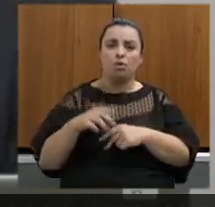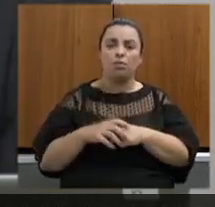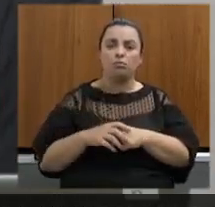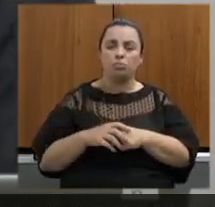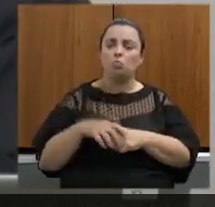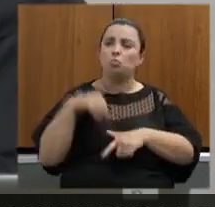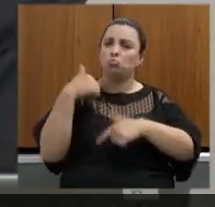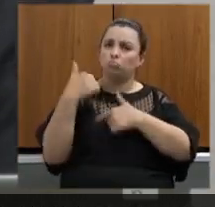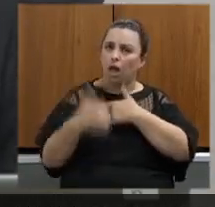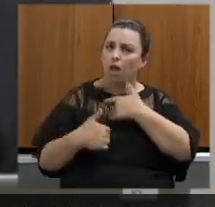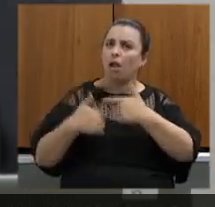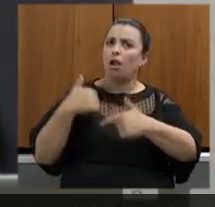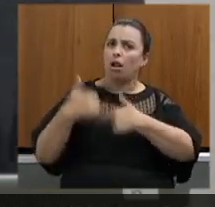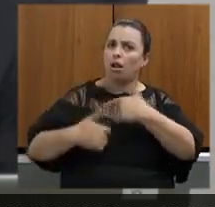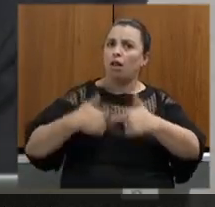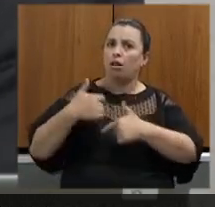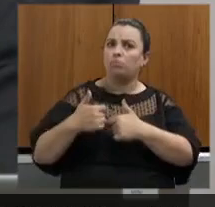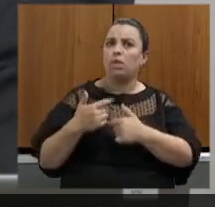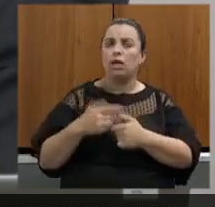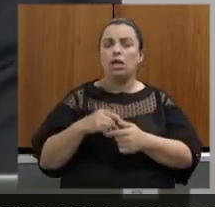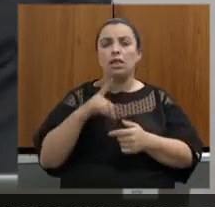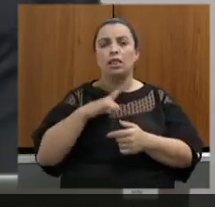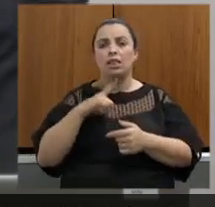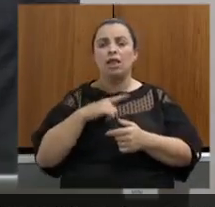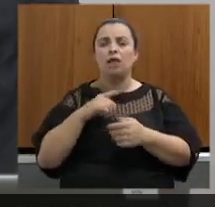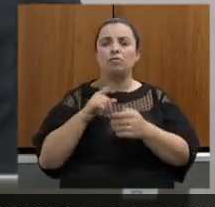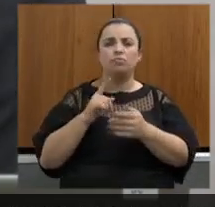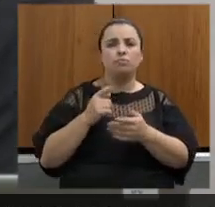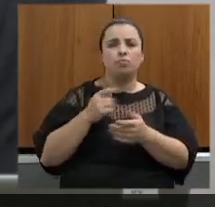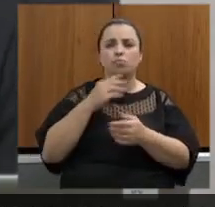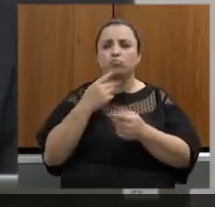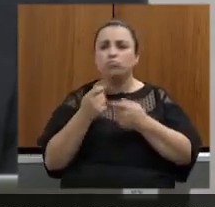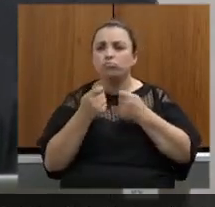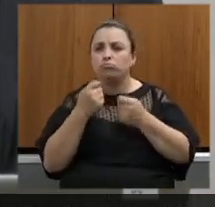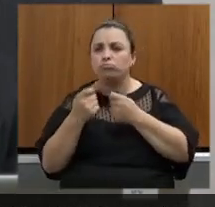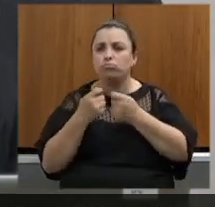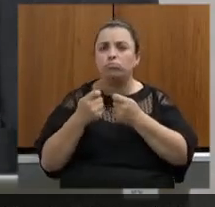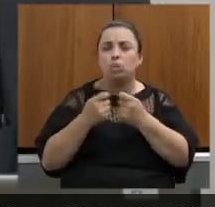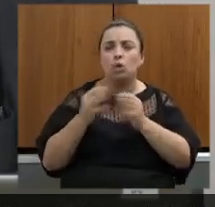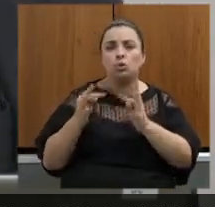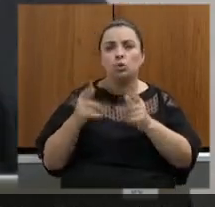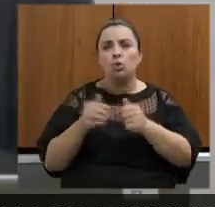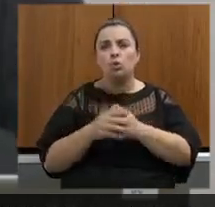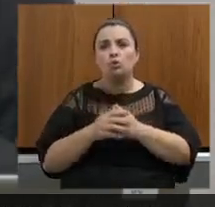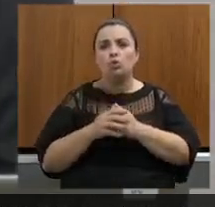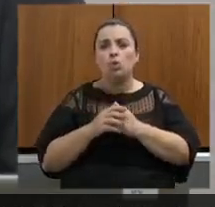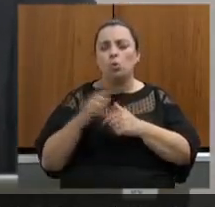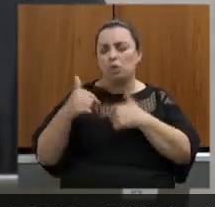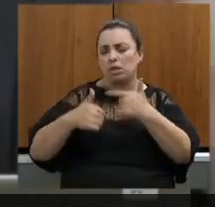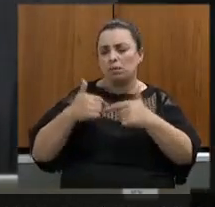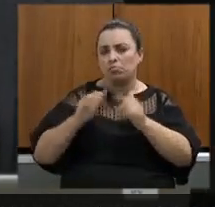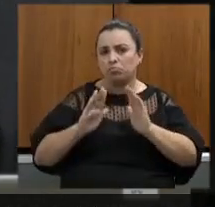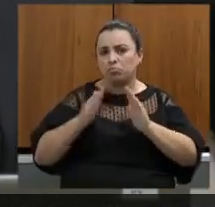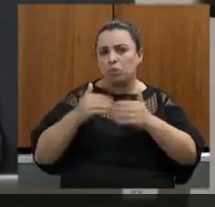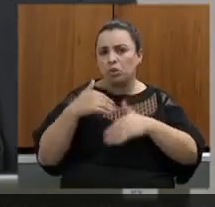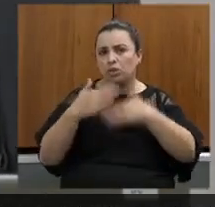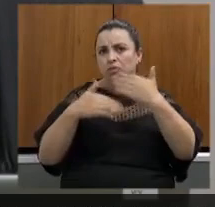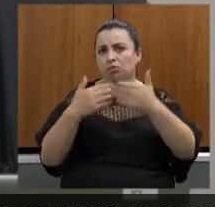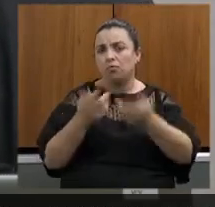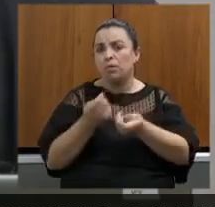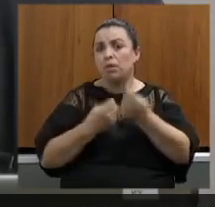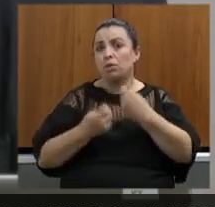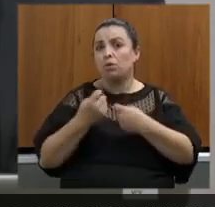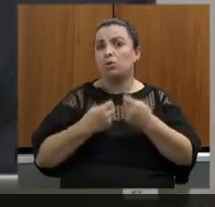o e consultamos todos fizemos um trabalho voltado para o desenvolvimento econômico e não naquela nas